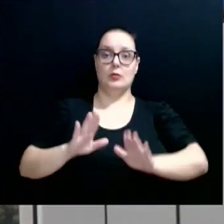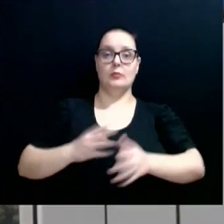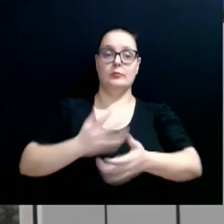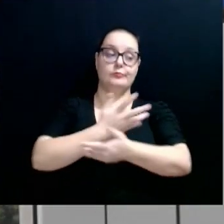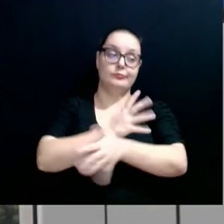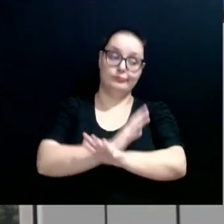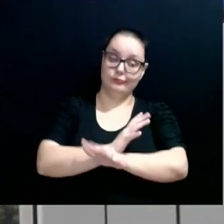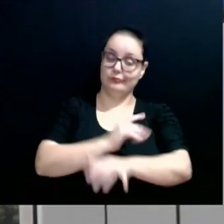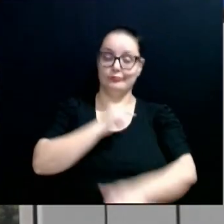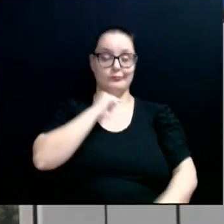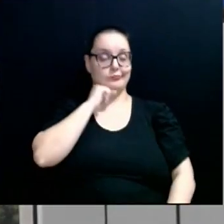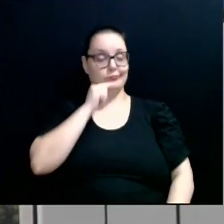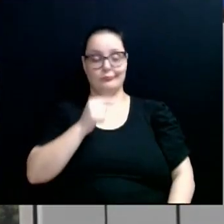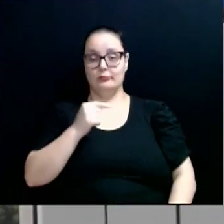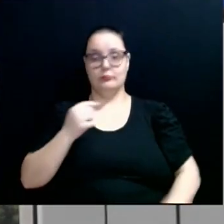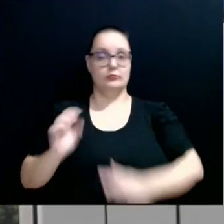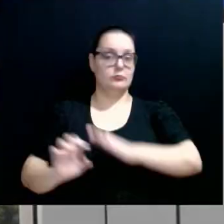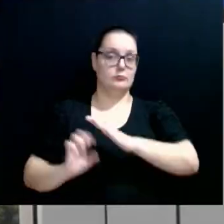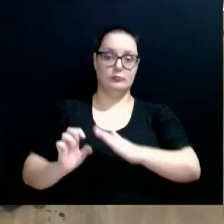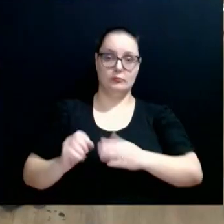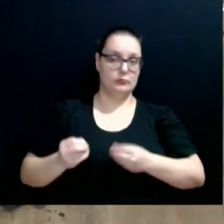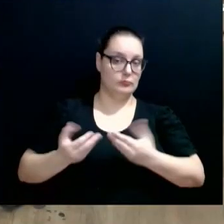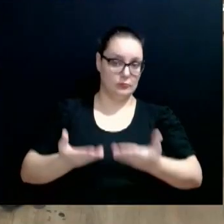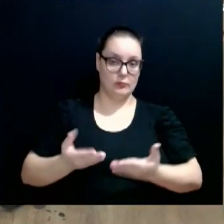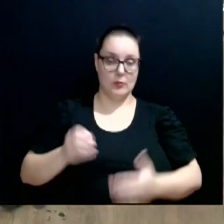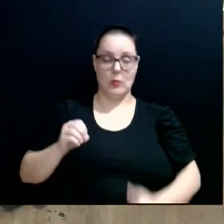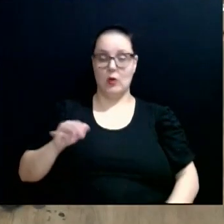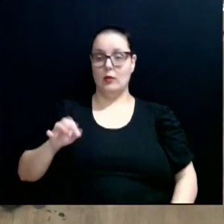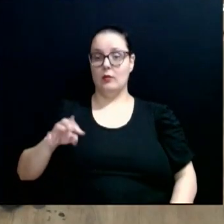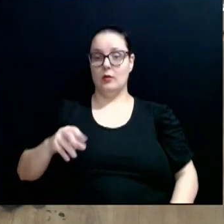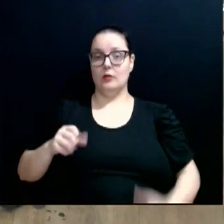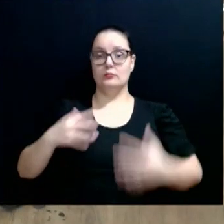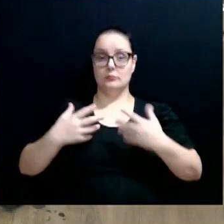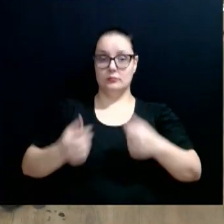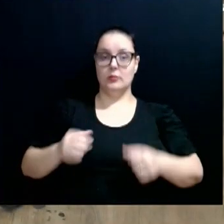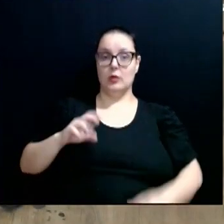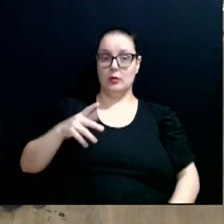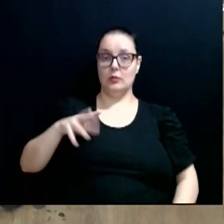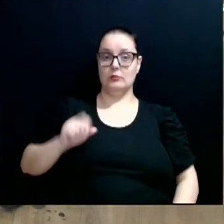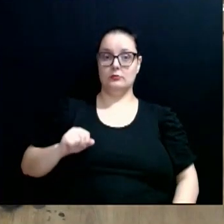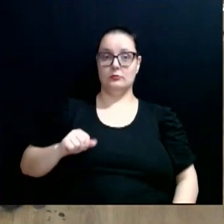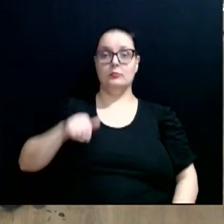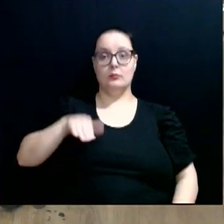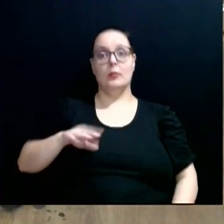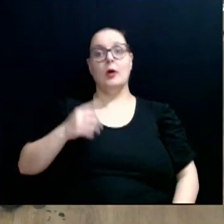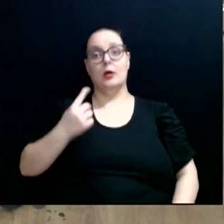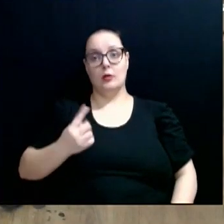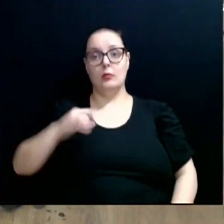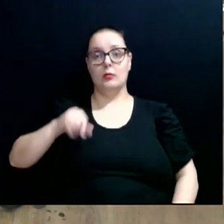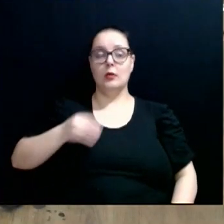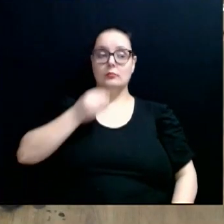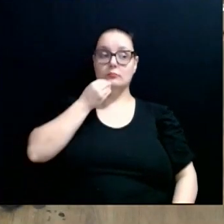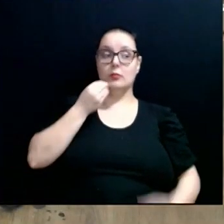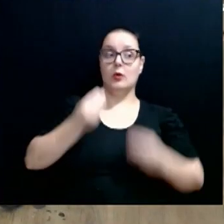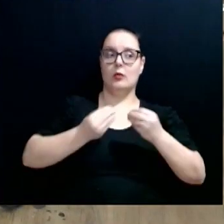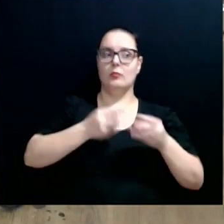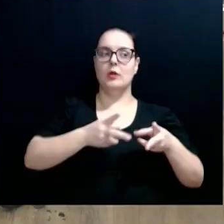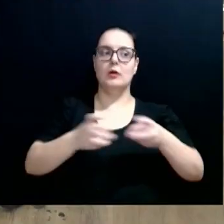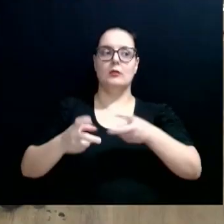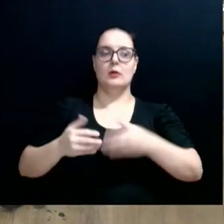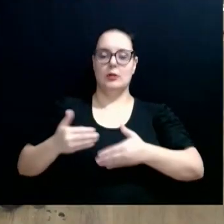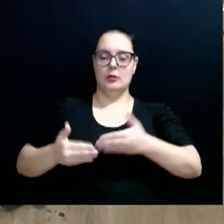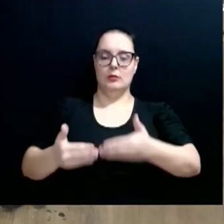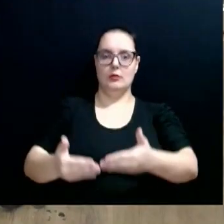empresa apresentou a oferta para a concessão e agora mais uma oportunidade. Como é que enxerga este processo e a